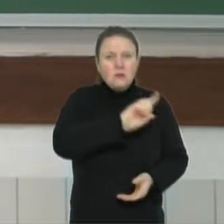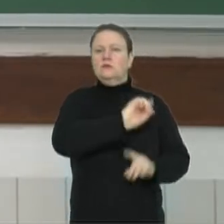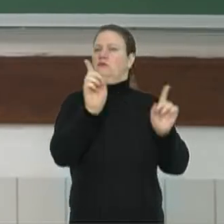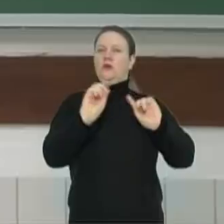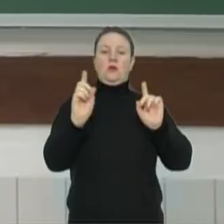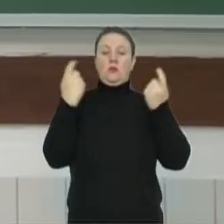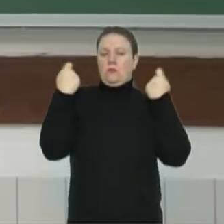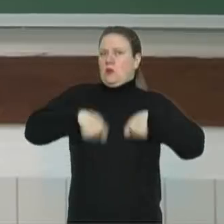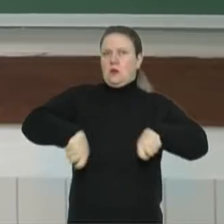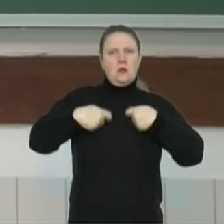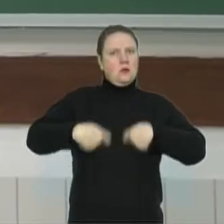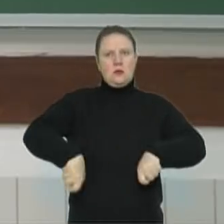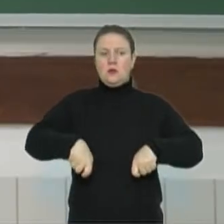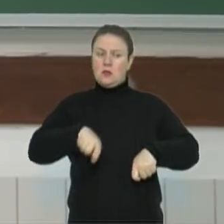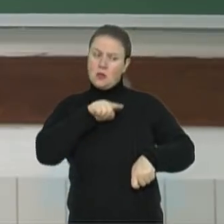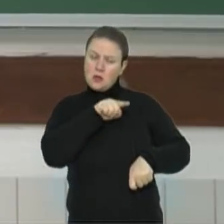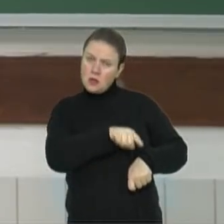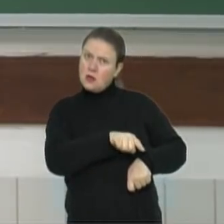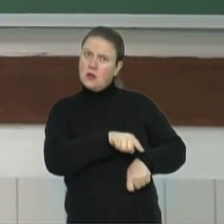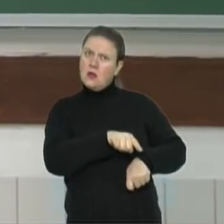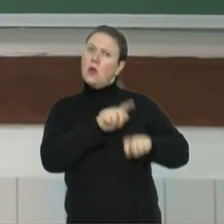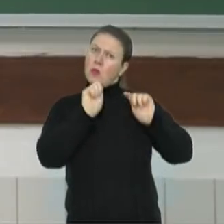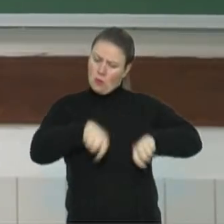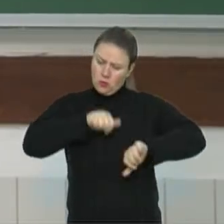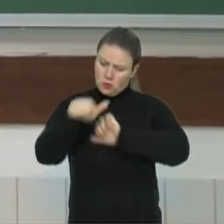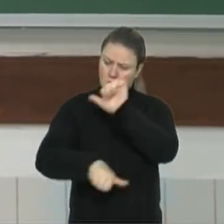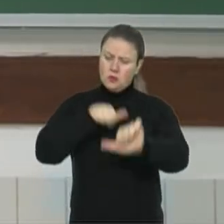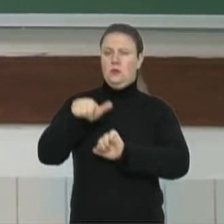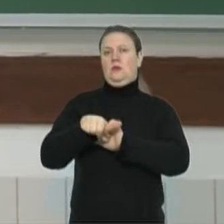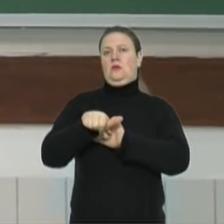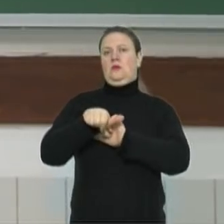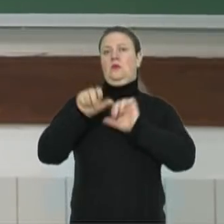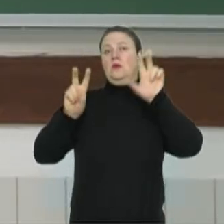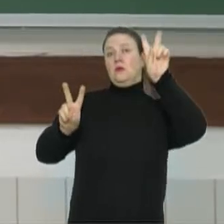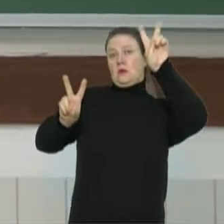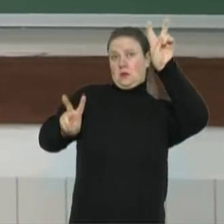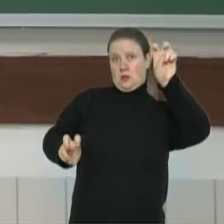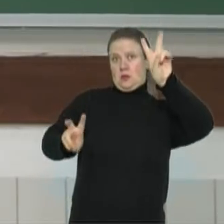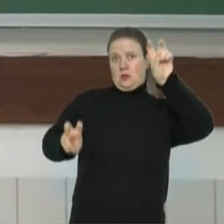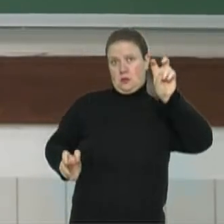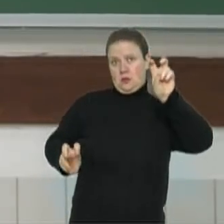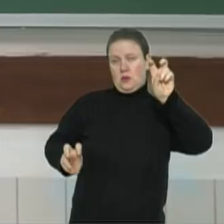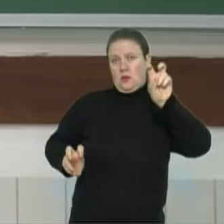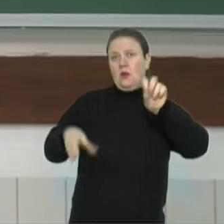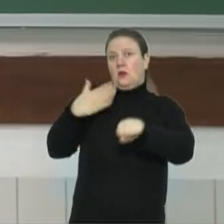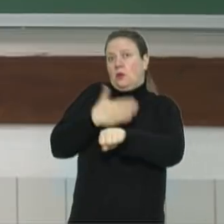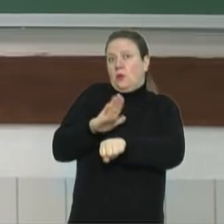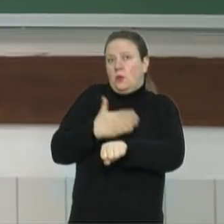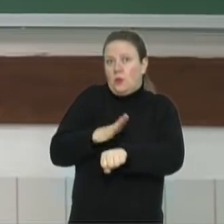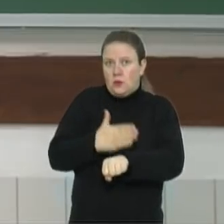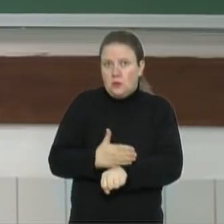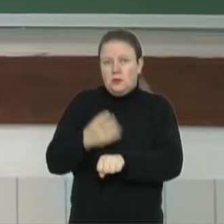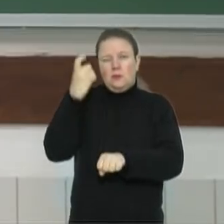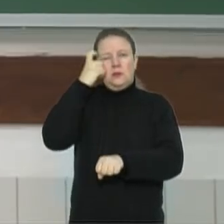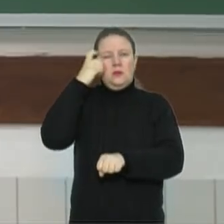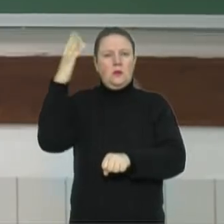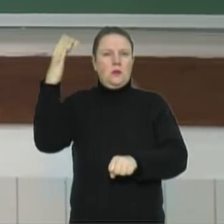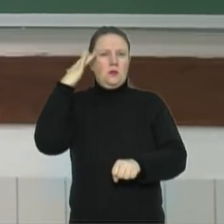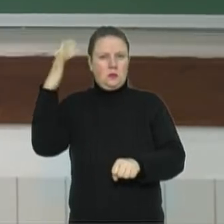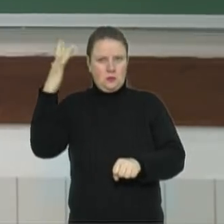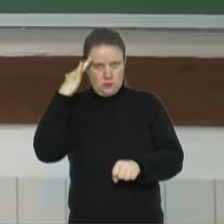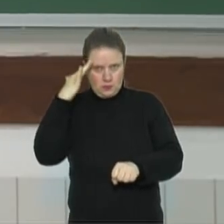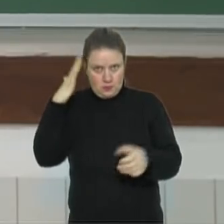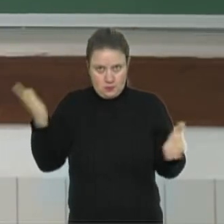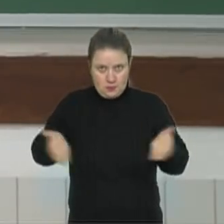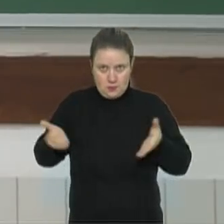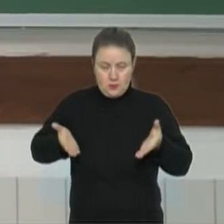ser assim e que pode mudar. Tá? Então, a partir dessa citação, a gente vai fazer também um exercício já sobre esse pensamento aí da Simone de Beauvoir,